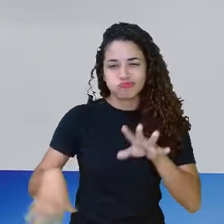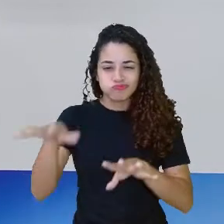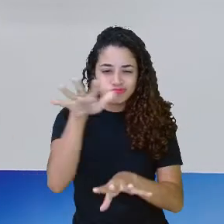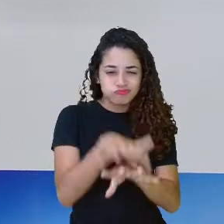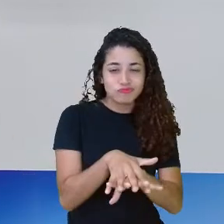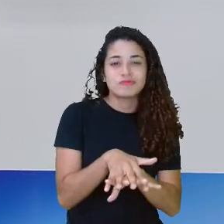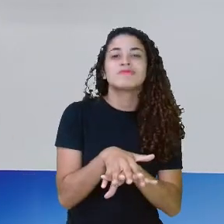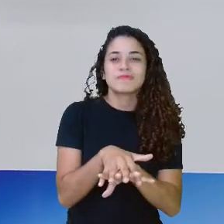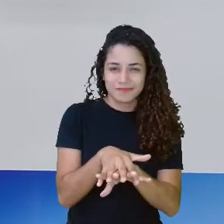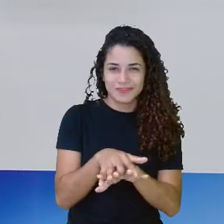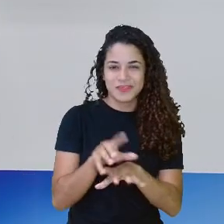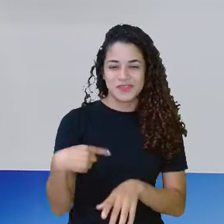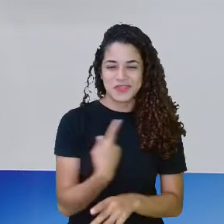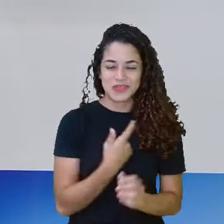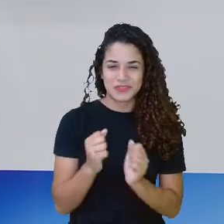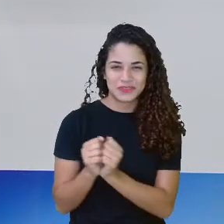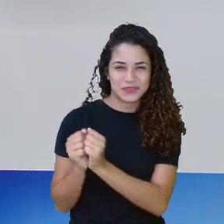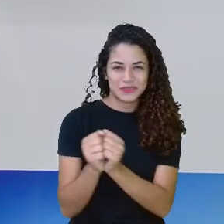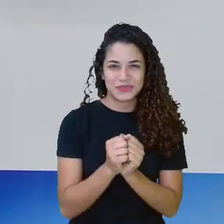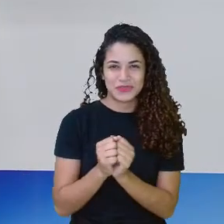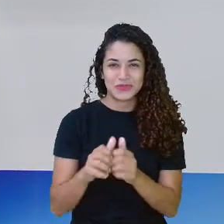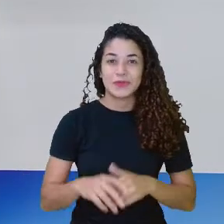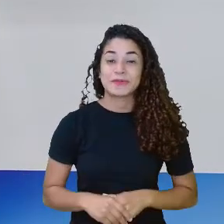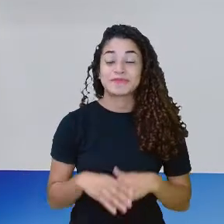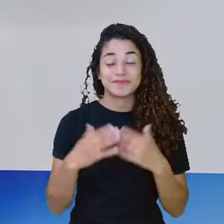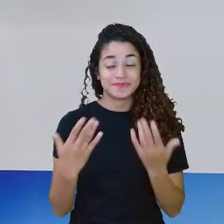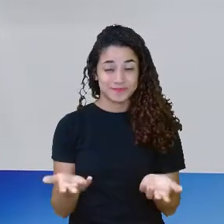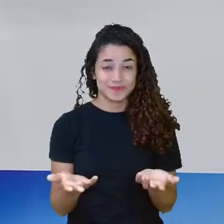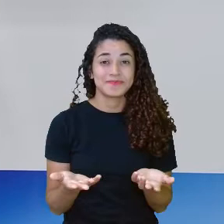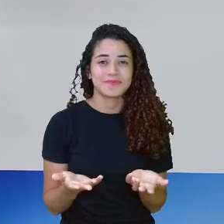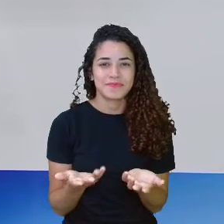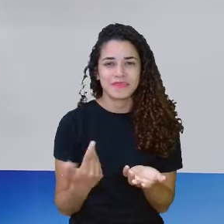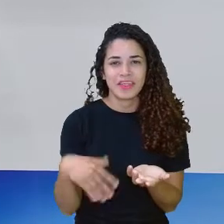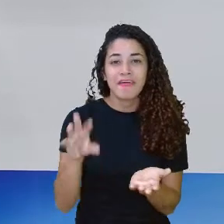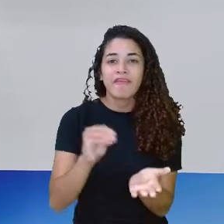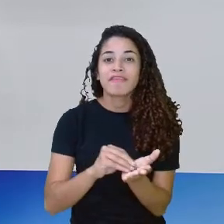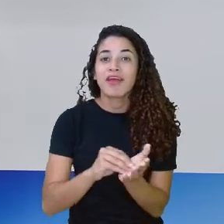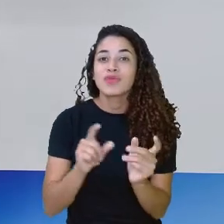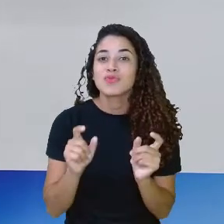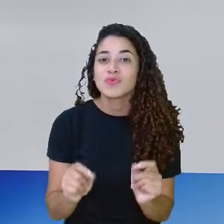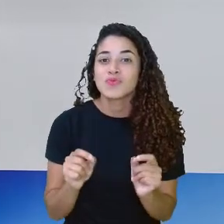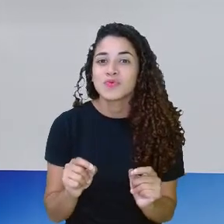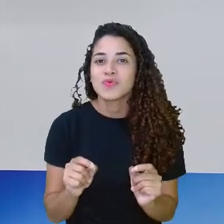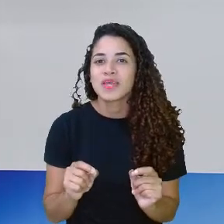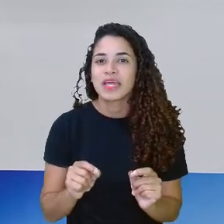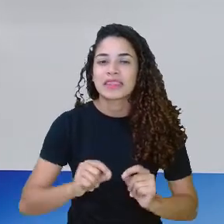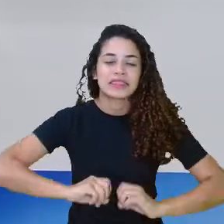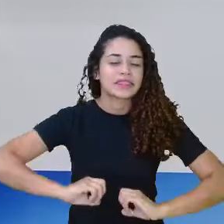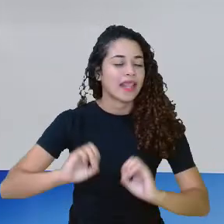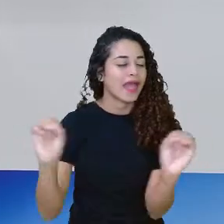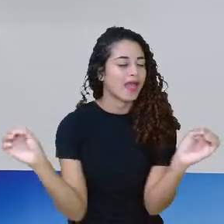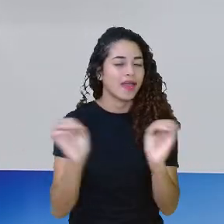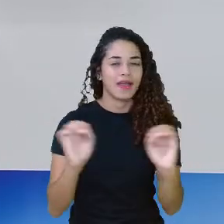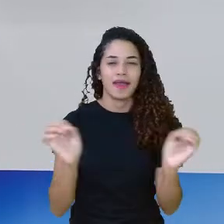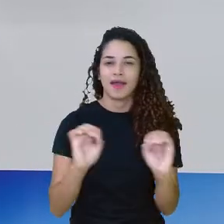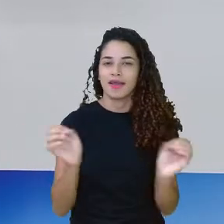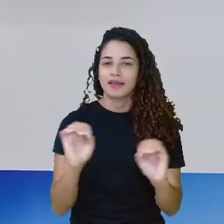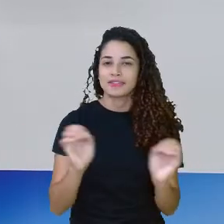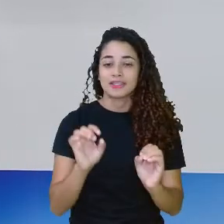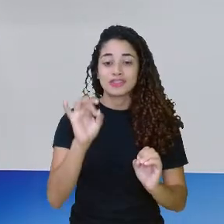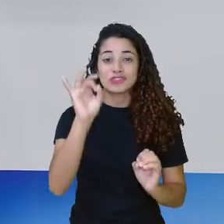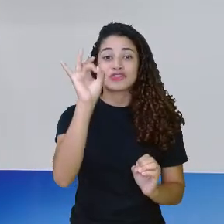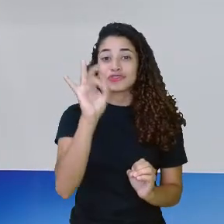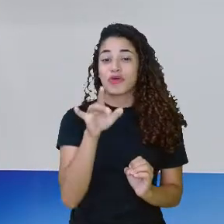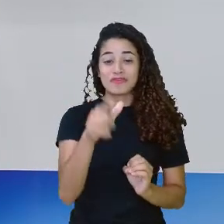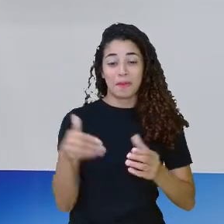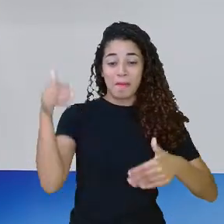inclusão aqui juntinho com a gente. Então, pessoal, tá faltando o quê? Não tá faltando mais nada, só tá faltando a